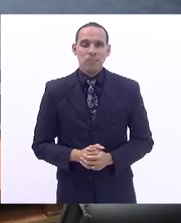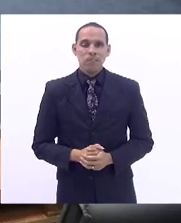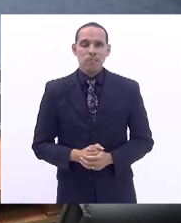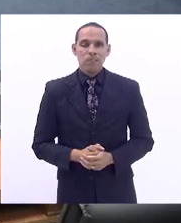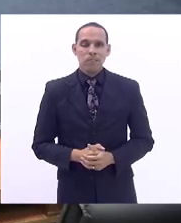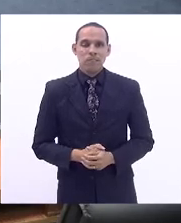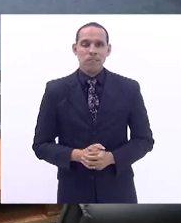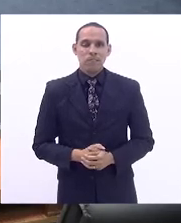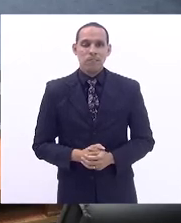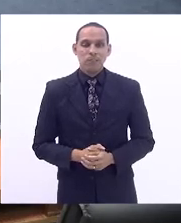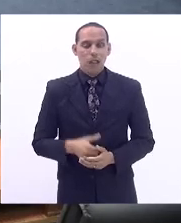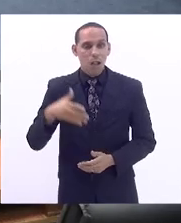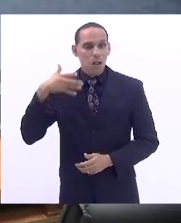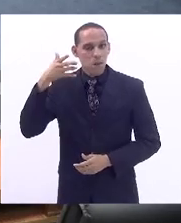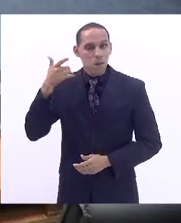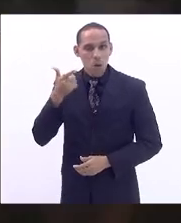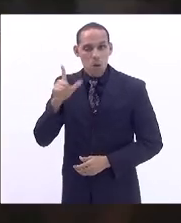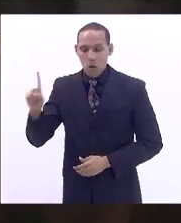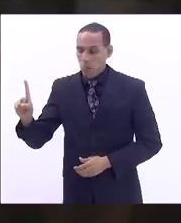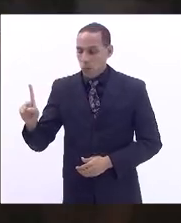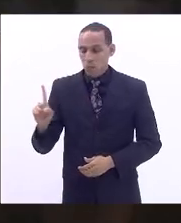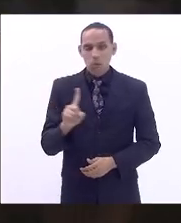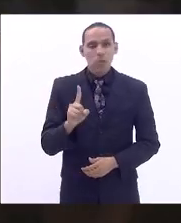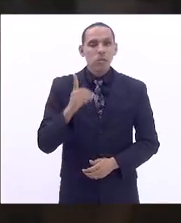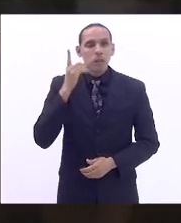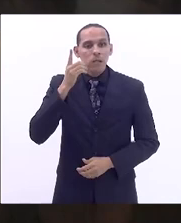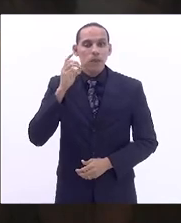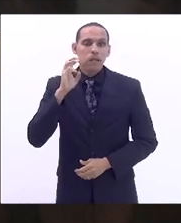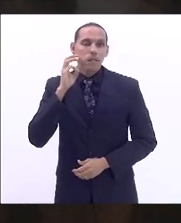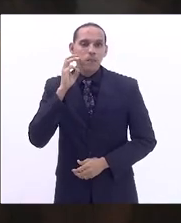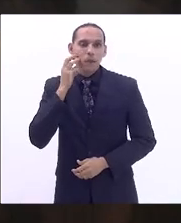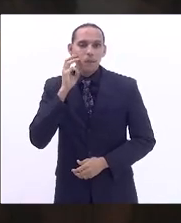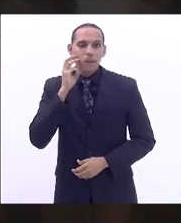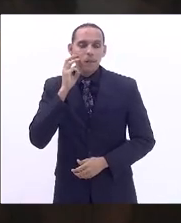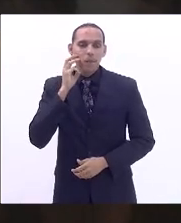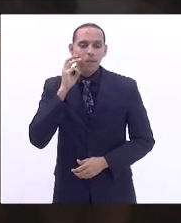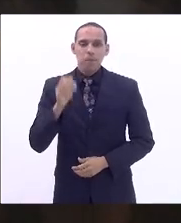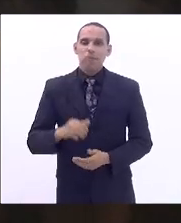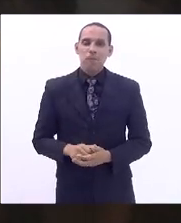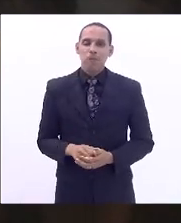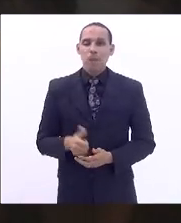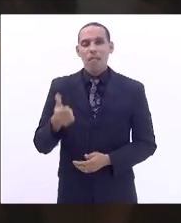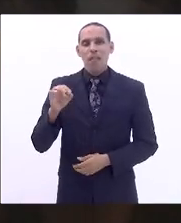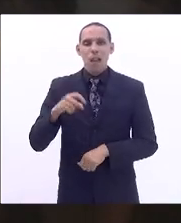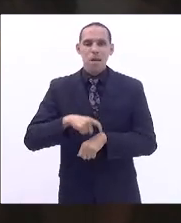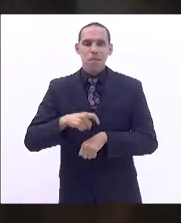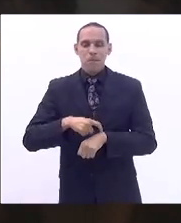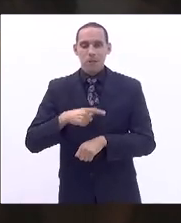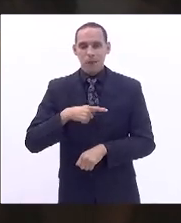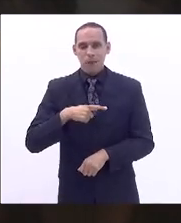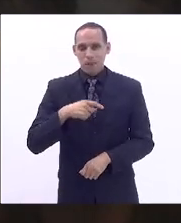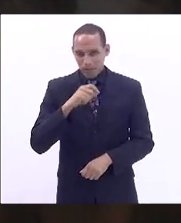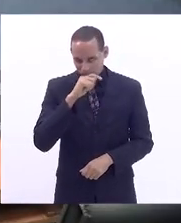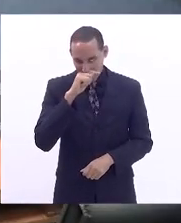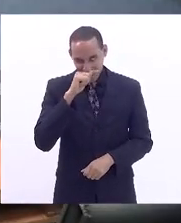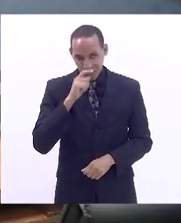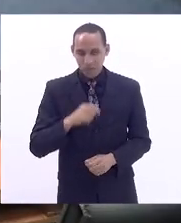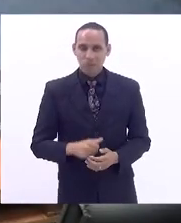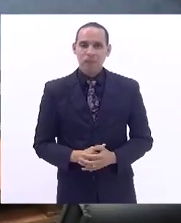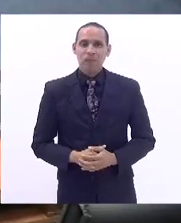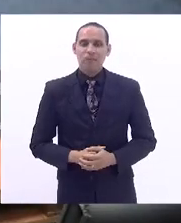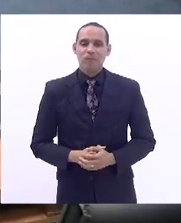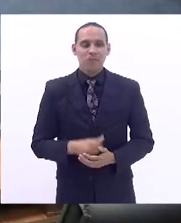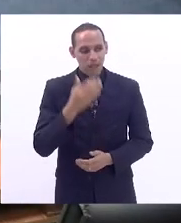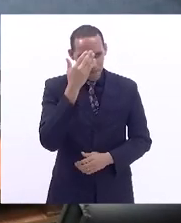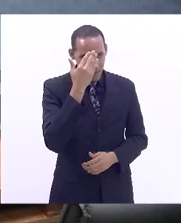e o próximo orador inscrito é o Deputado waldeck Carneiro seu dispõe de dez minutos e regimentais tá